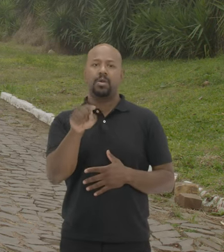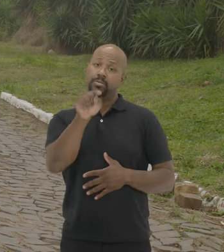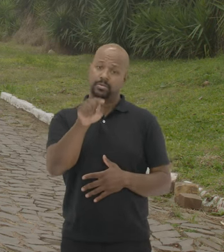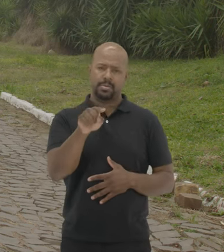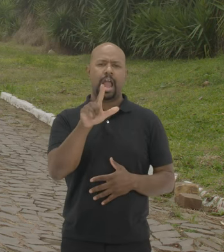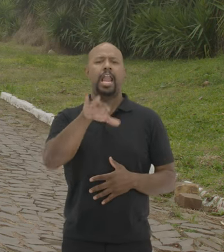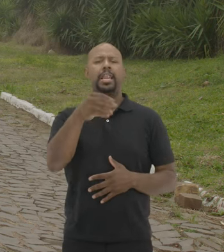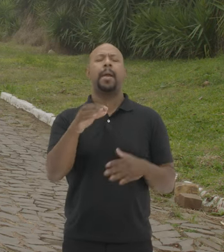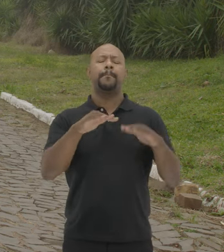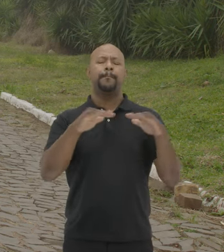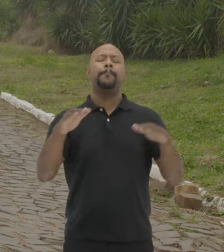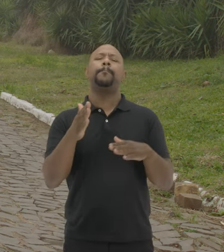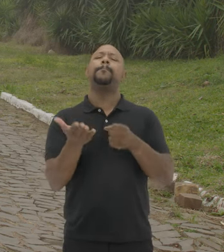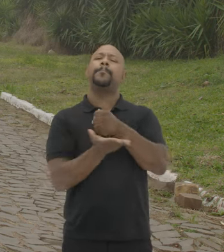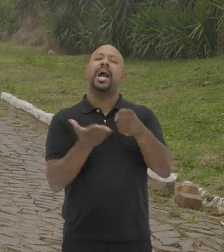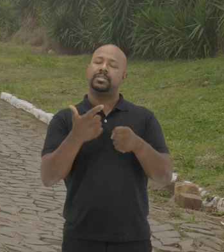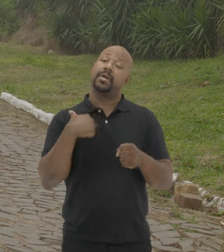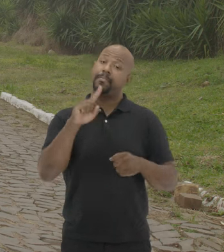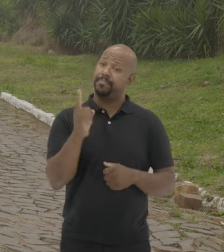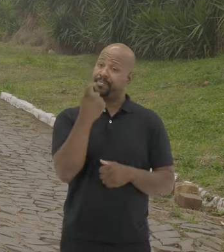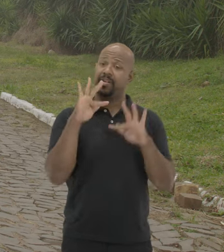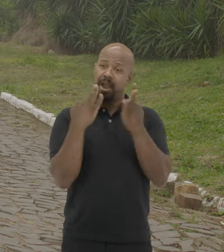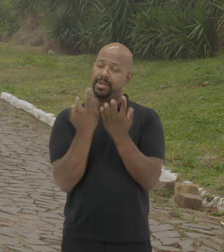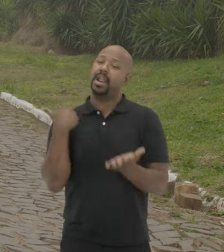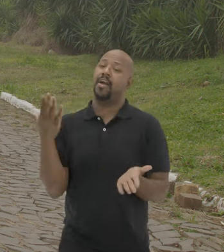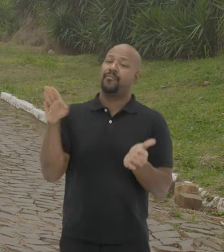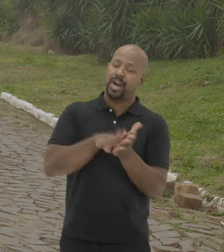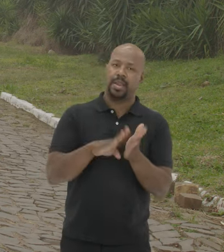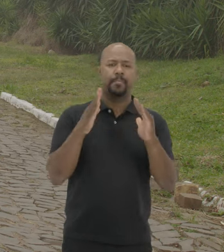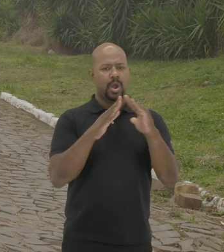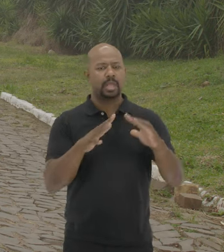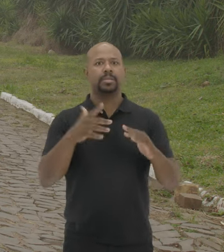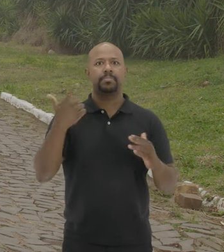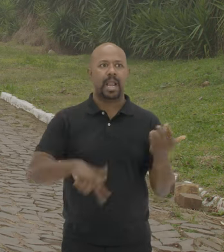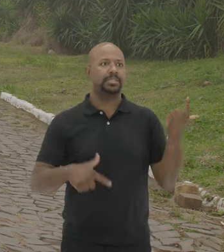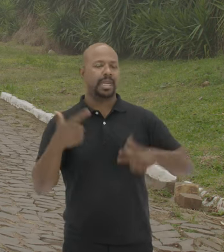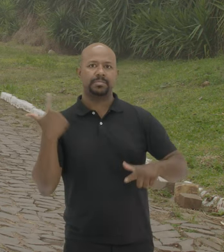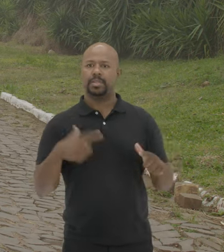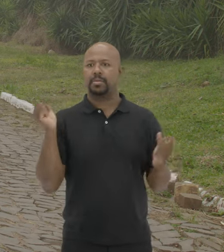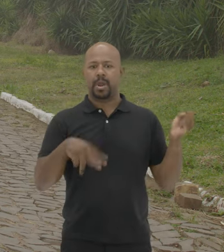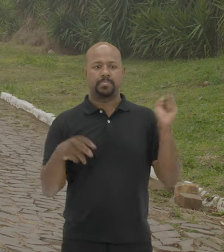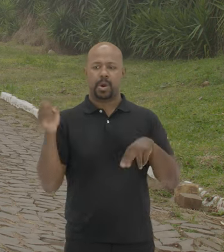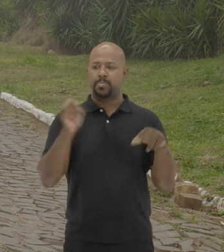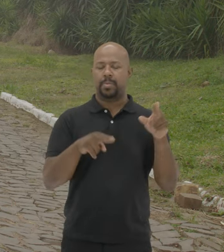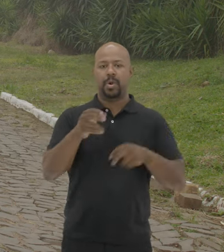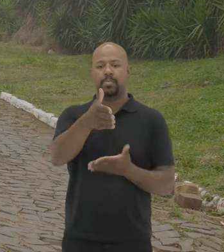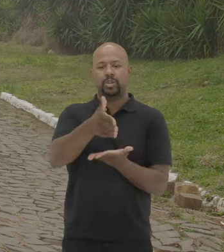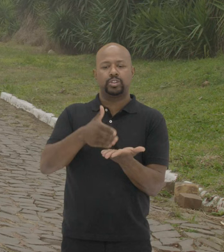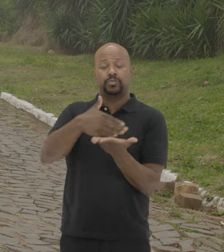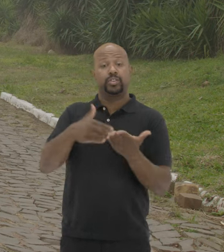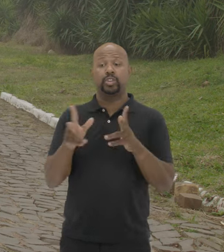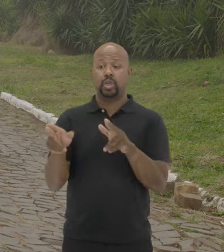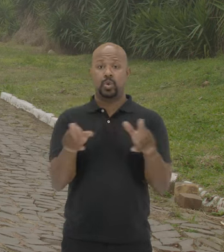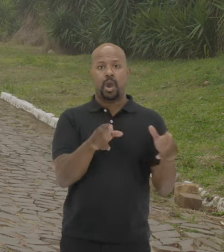Tudo começa com a linha base, lugar onde a primeira família veio e fez morada. Mais e mais imigrantes foram chegando, sendo